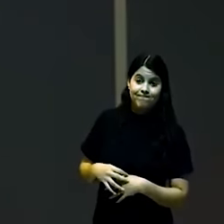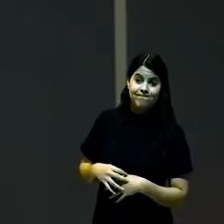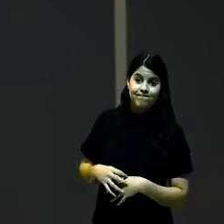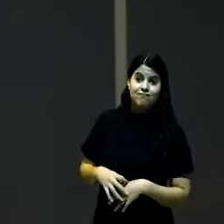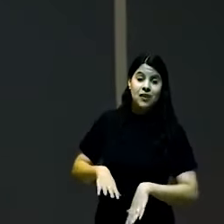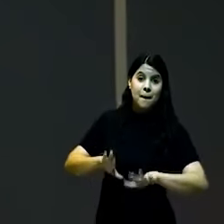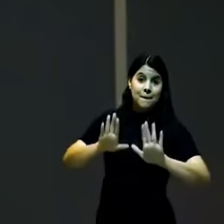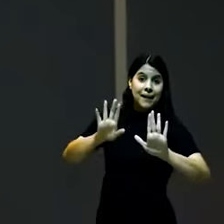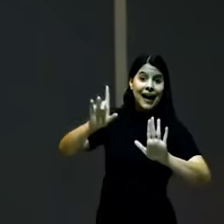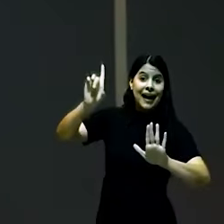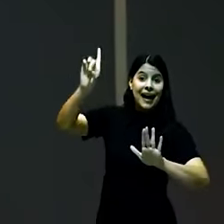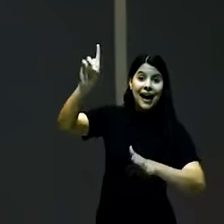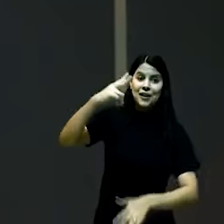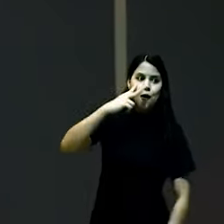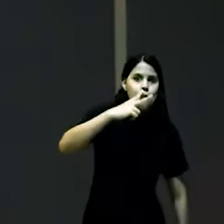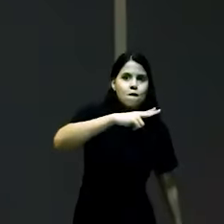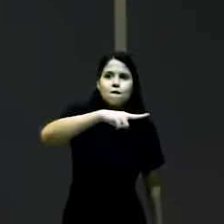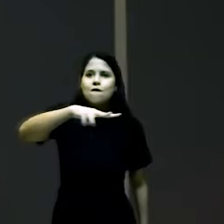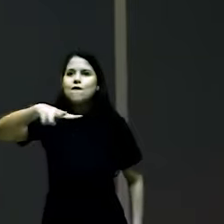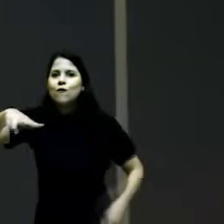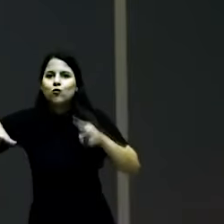Mas nosso Deus é o olho que tudo vê.